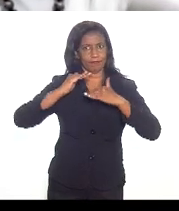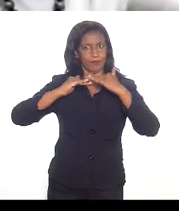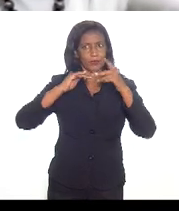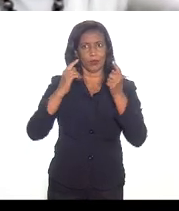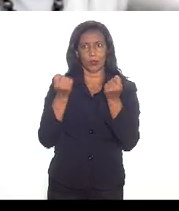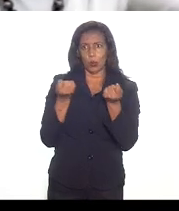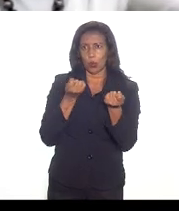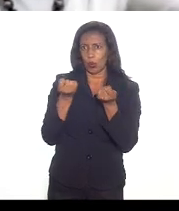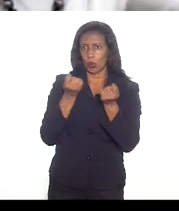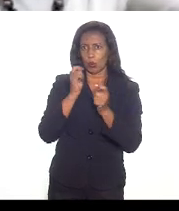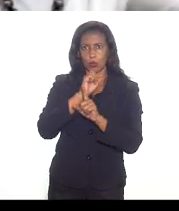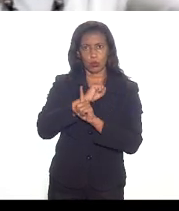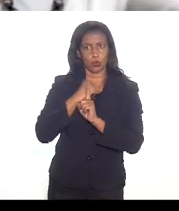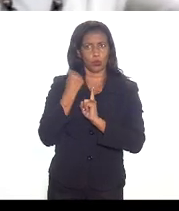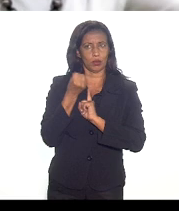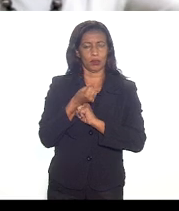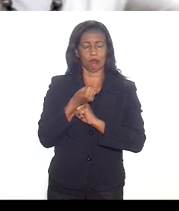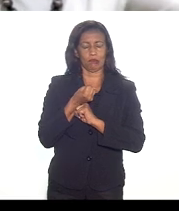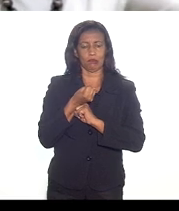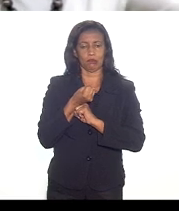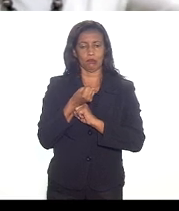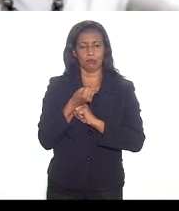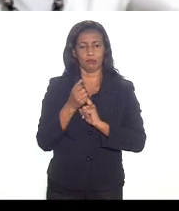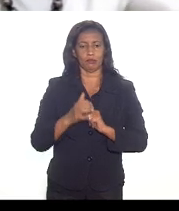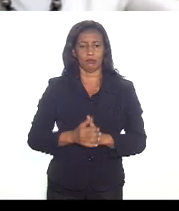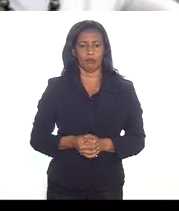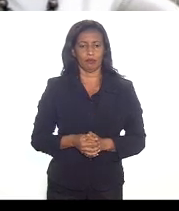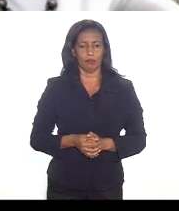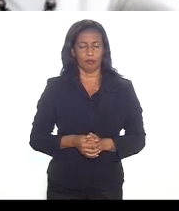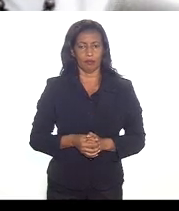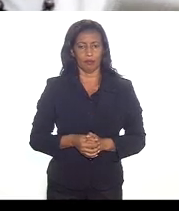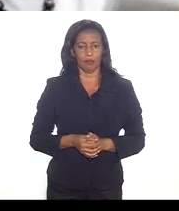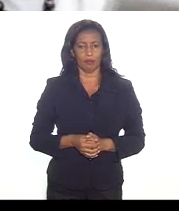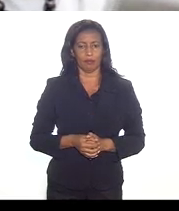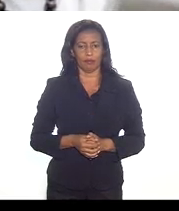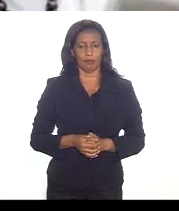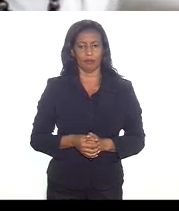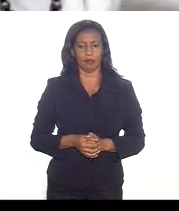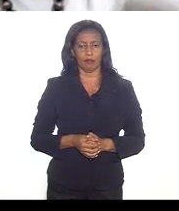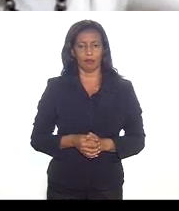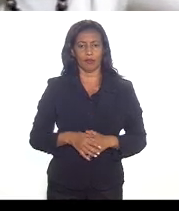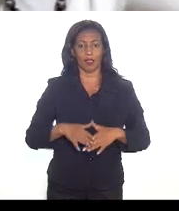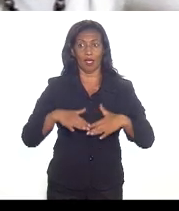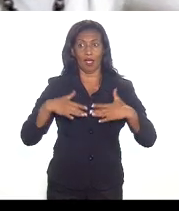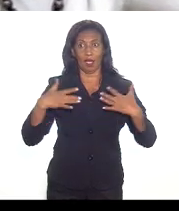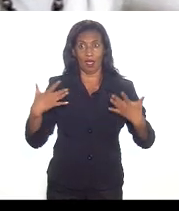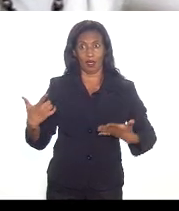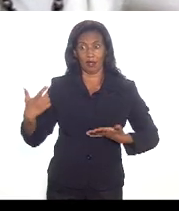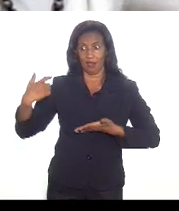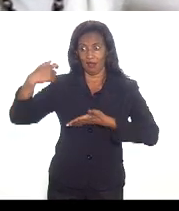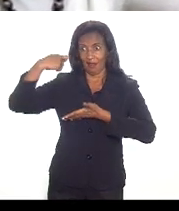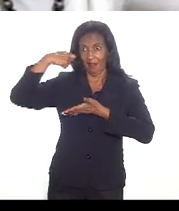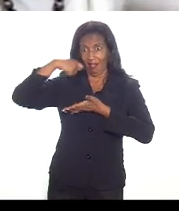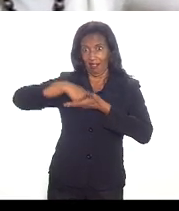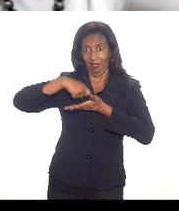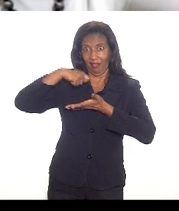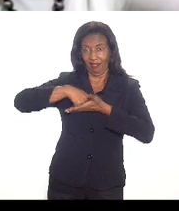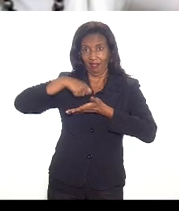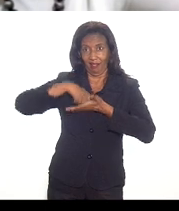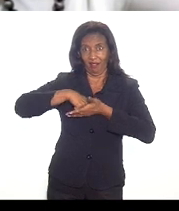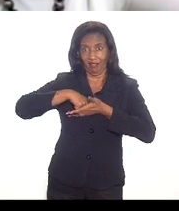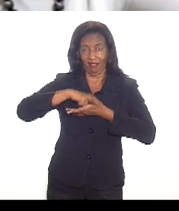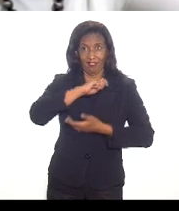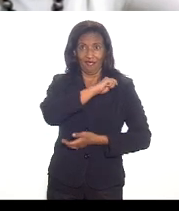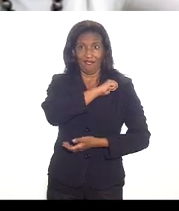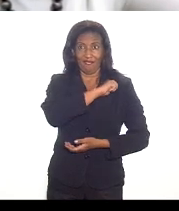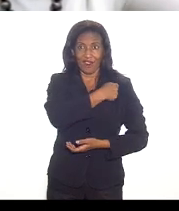e social. Aí, o regime nos impõe meta fiscal quando